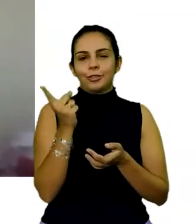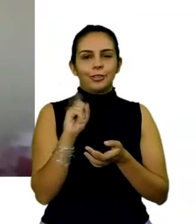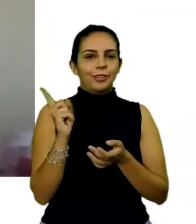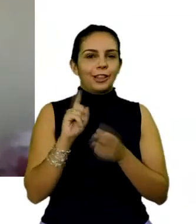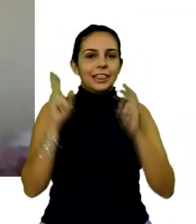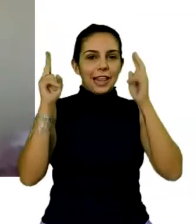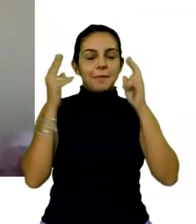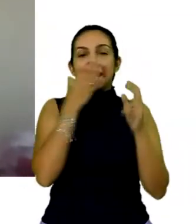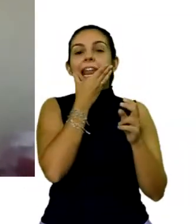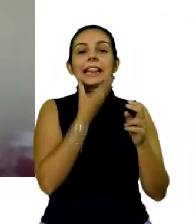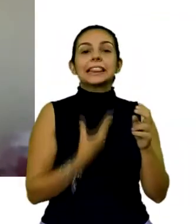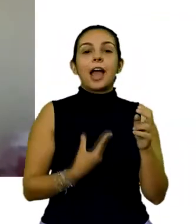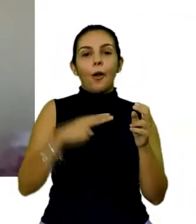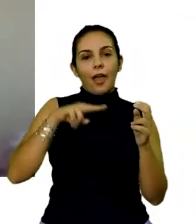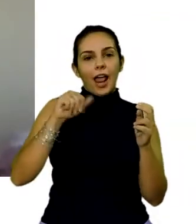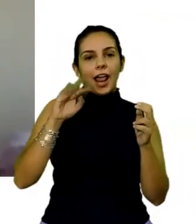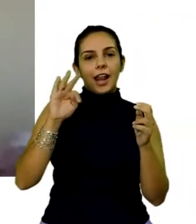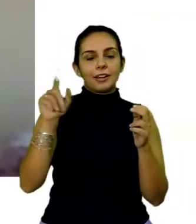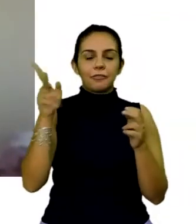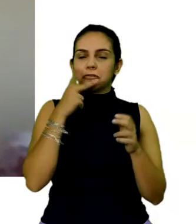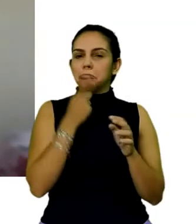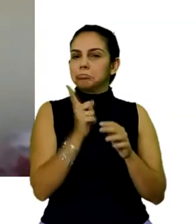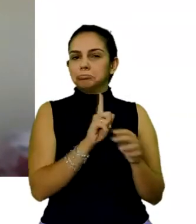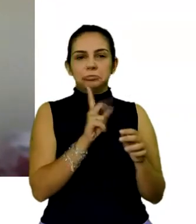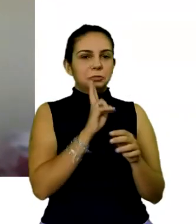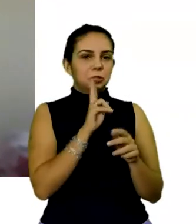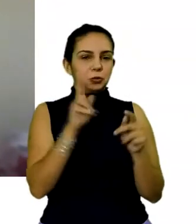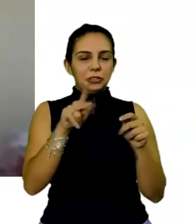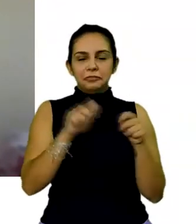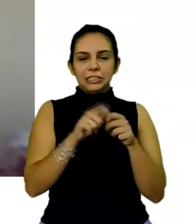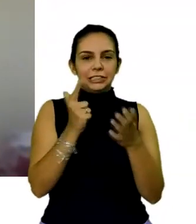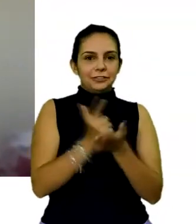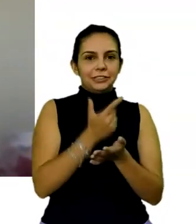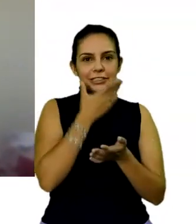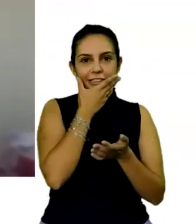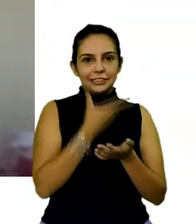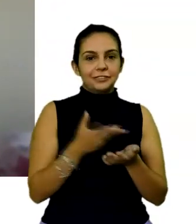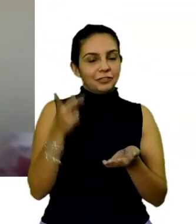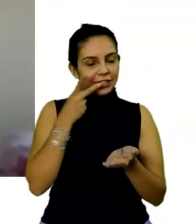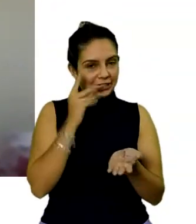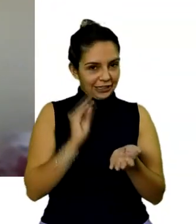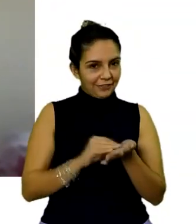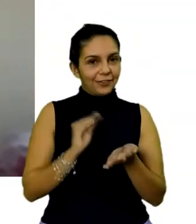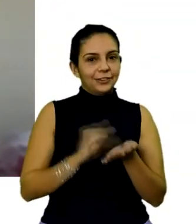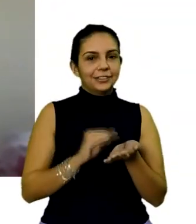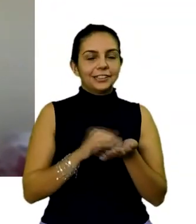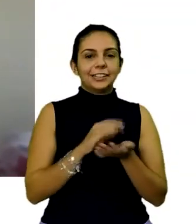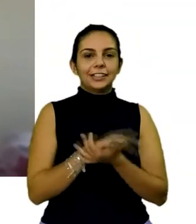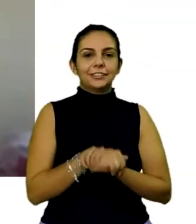Não tem. Não tem sobre o Natal. Está faltando, então.